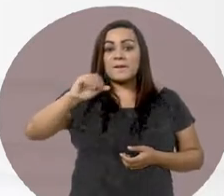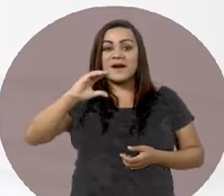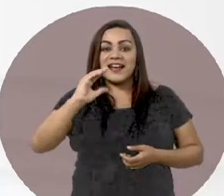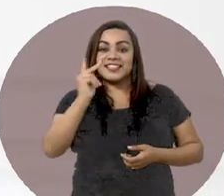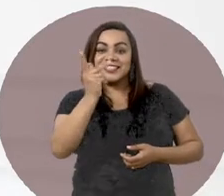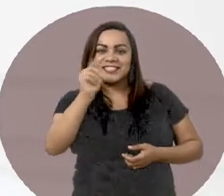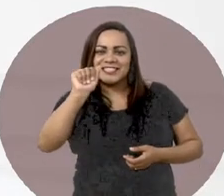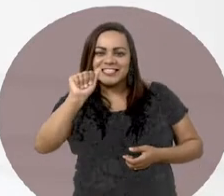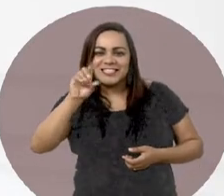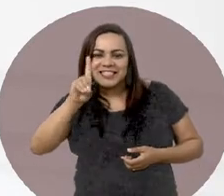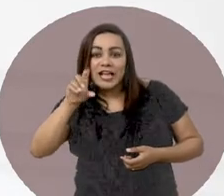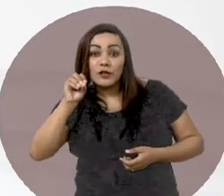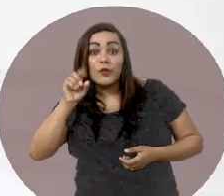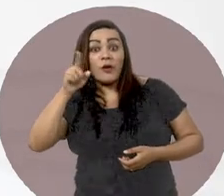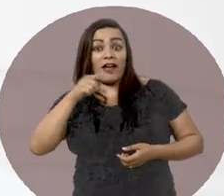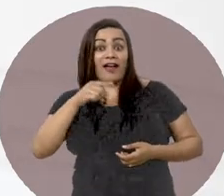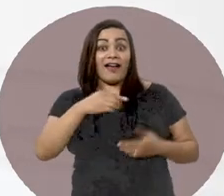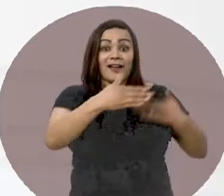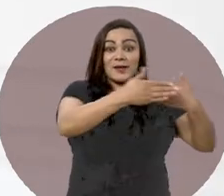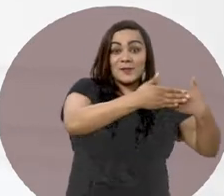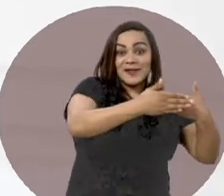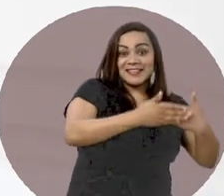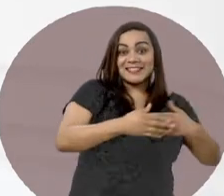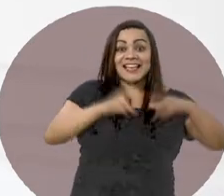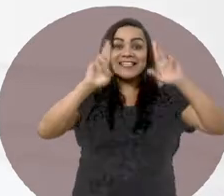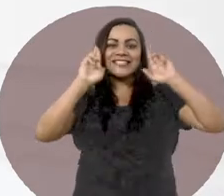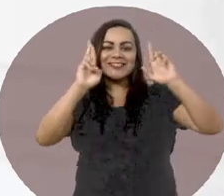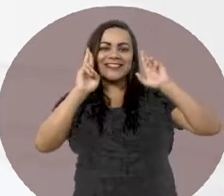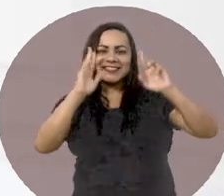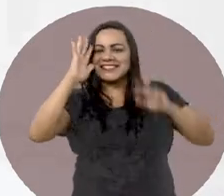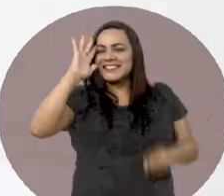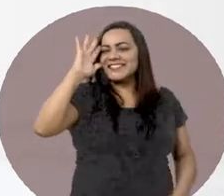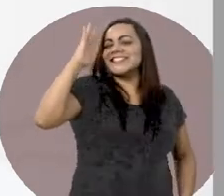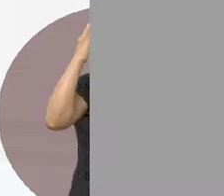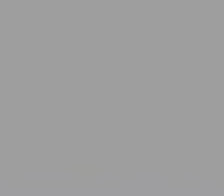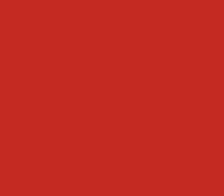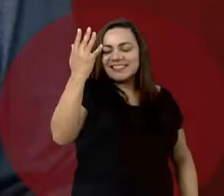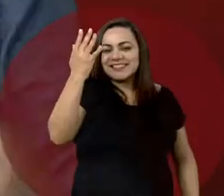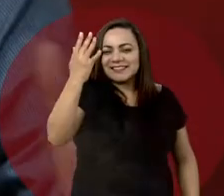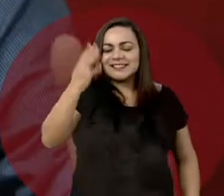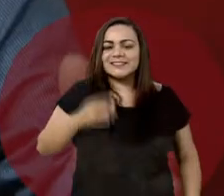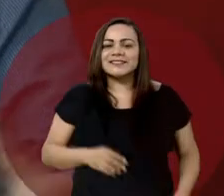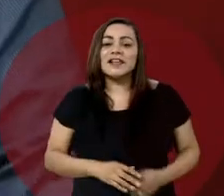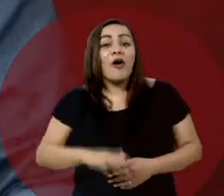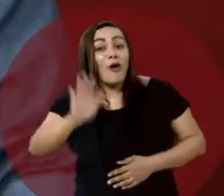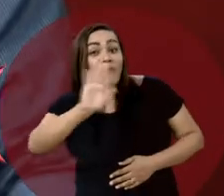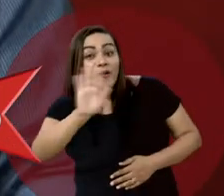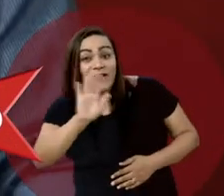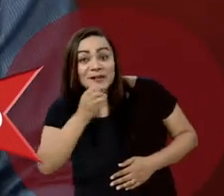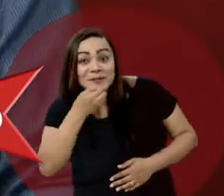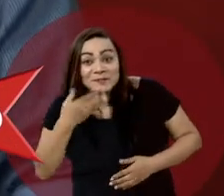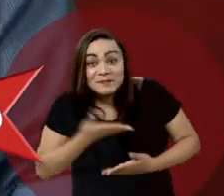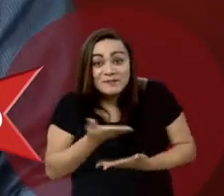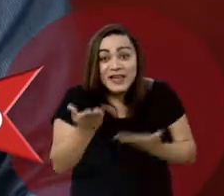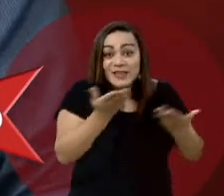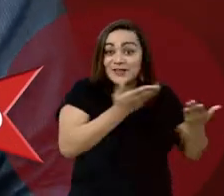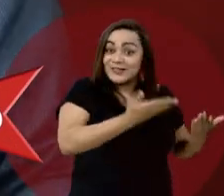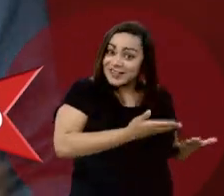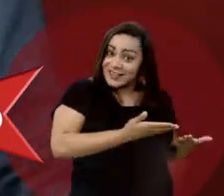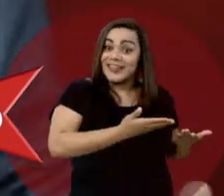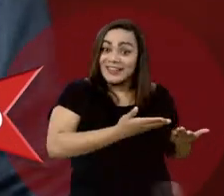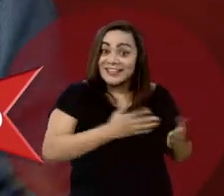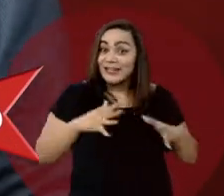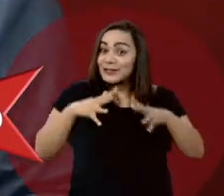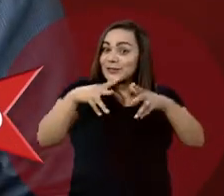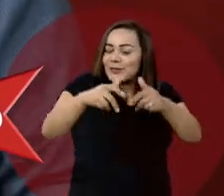Machado é pra Ribeirão a esperança, a solução. Olá, minha gente. Sejam